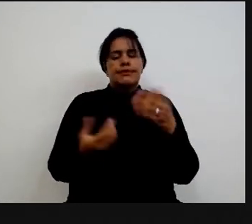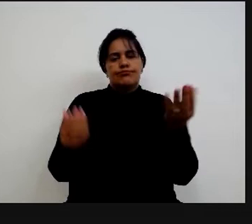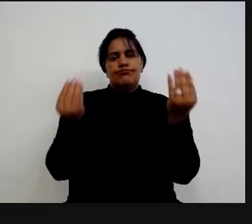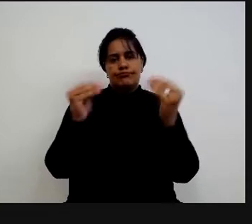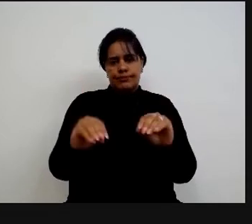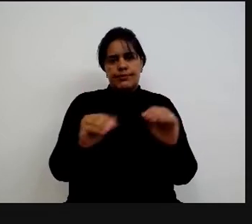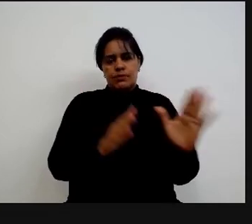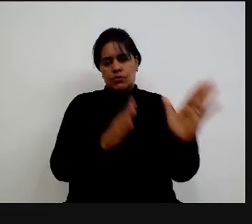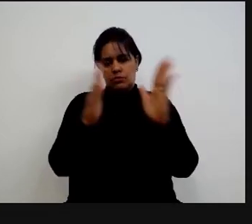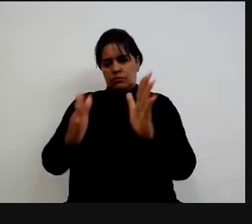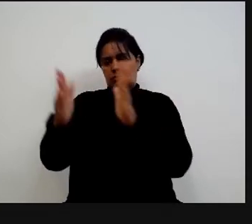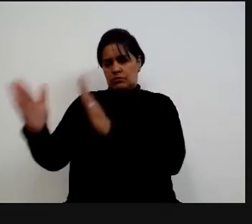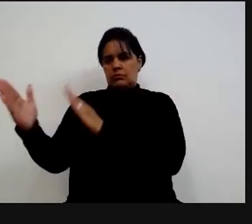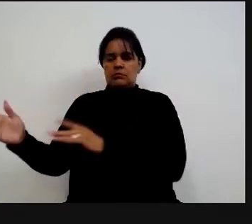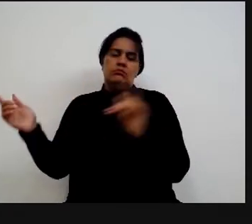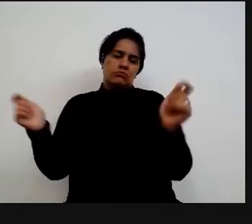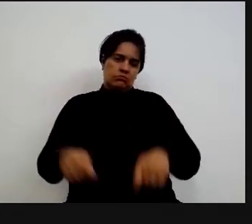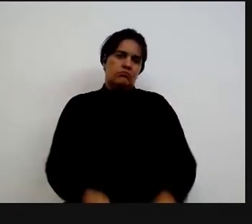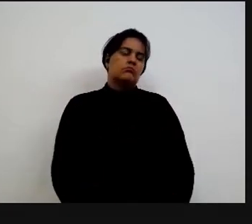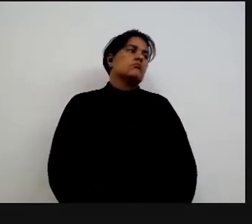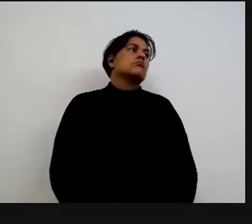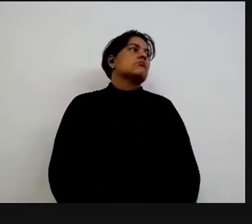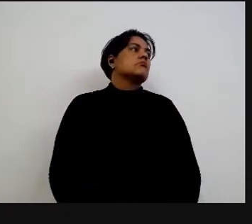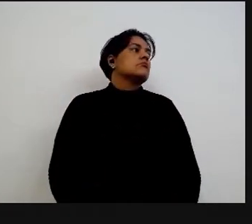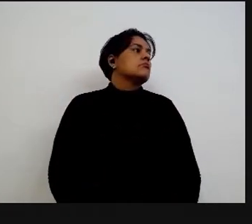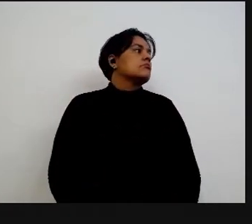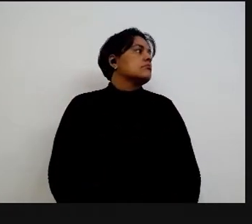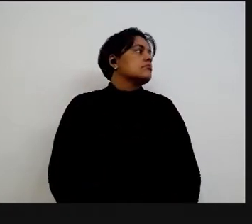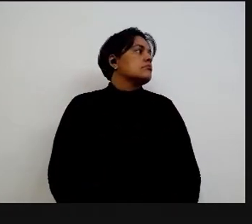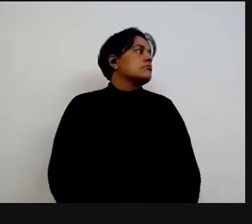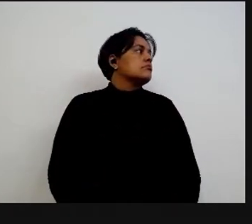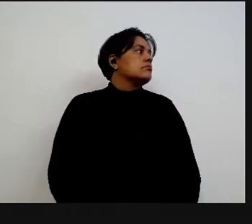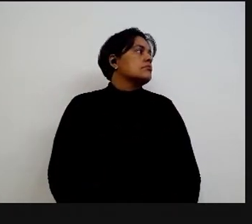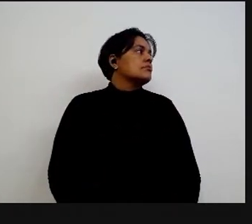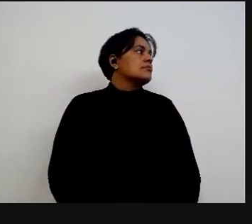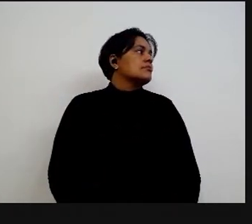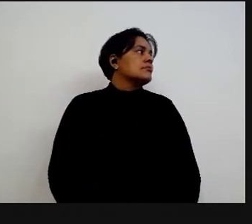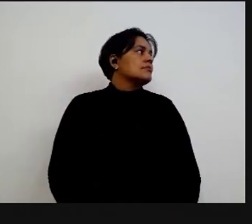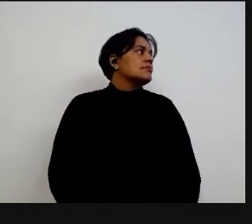poder progredir para as disciplinas futuras.